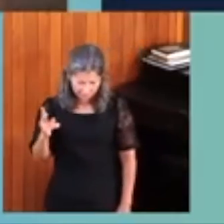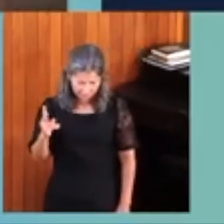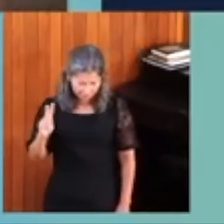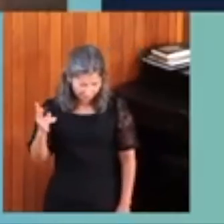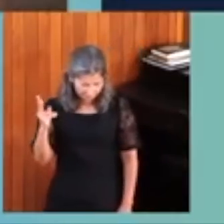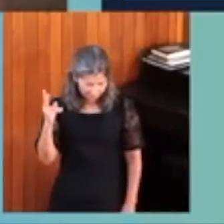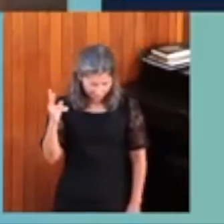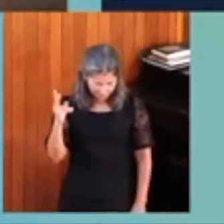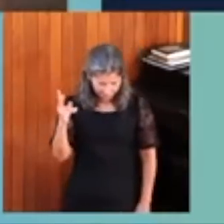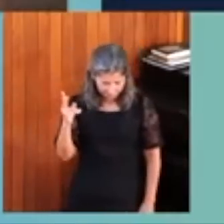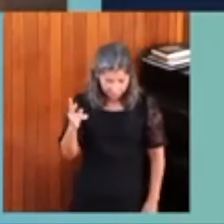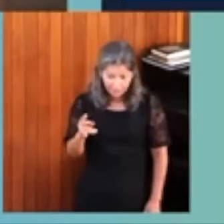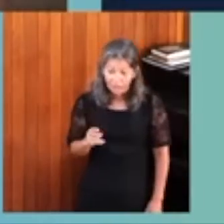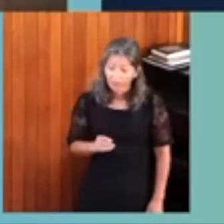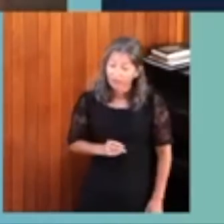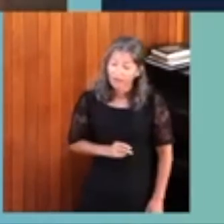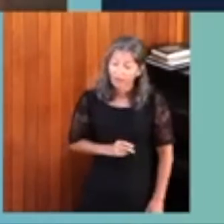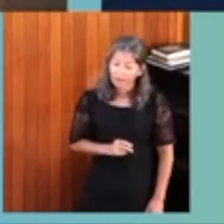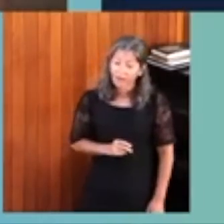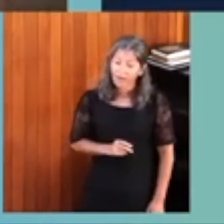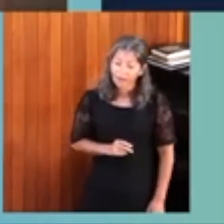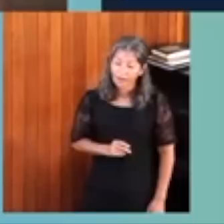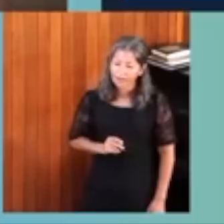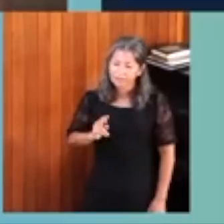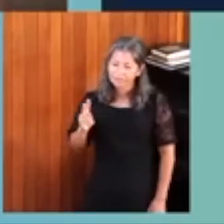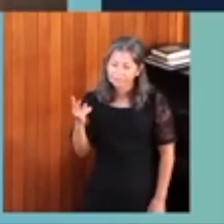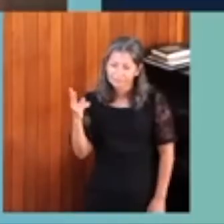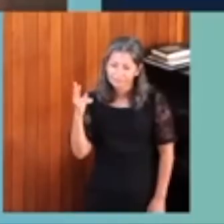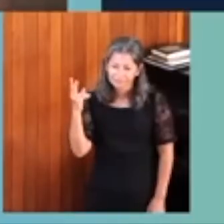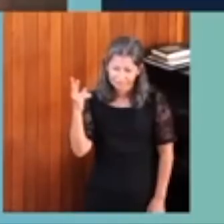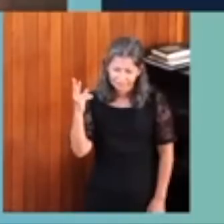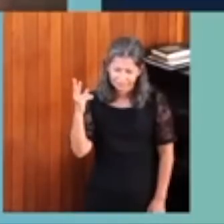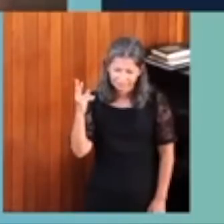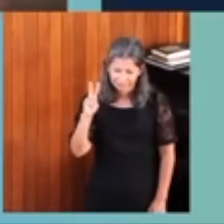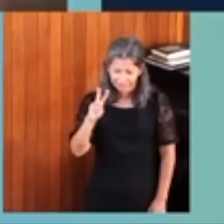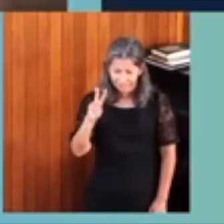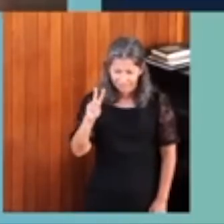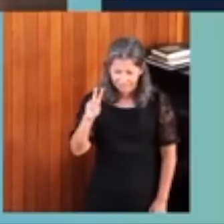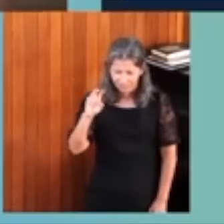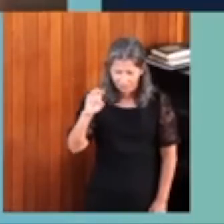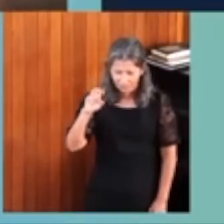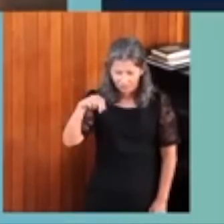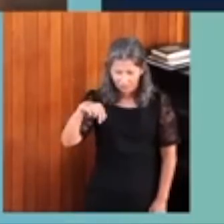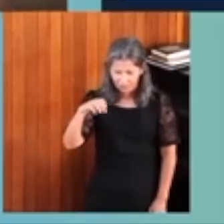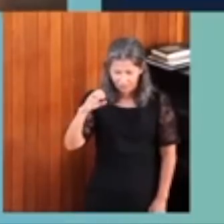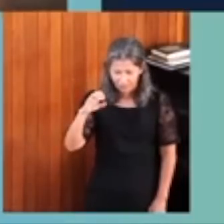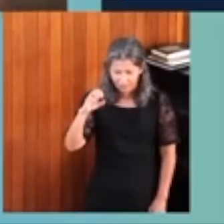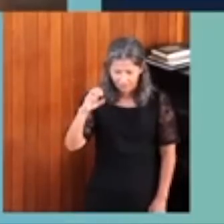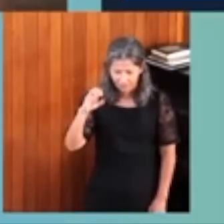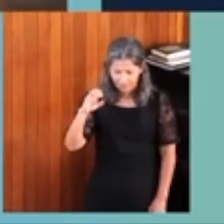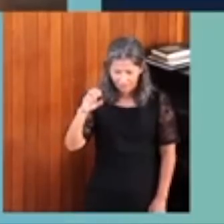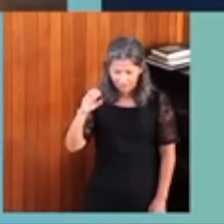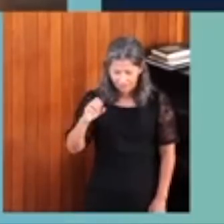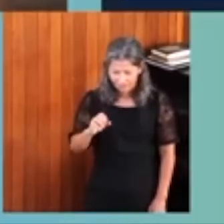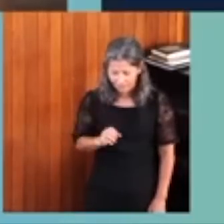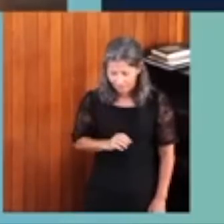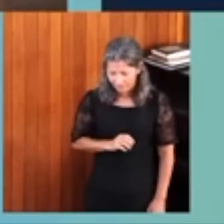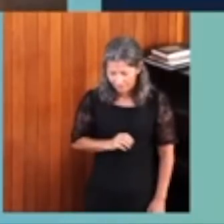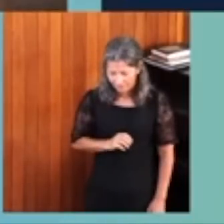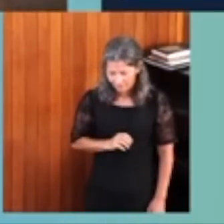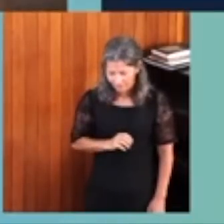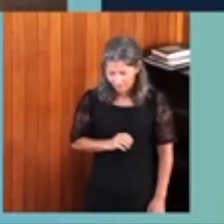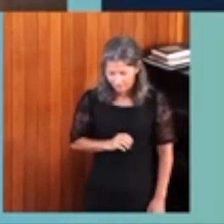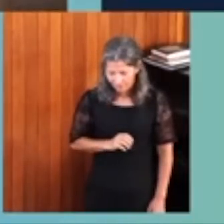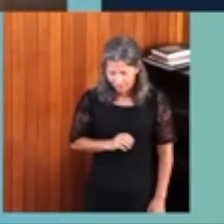número, 144 mil. Quando ele vira para ver, ele vê uma grande multidão incontável. Interessante. Nós entendemos que